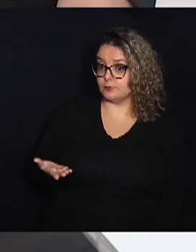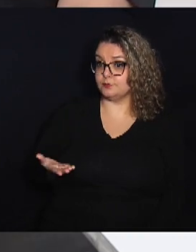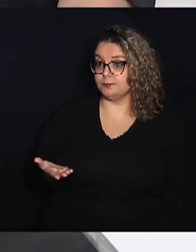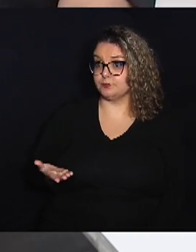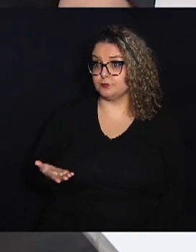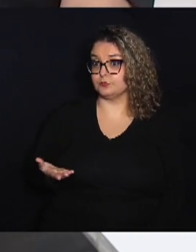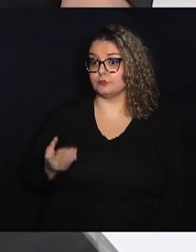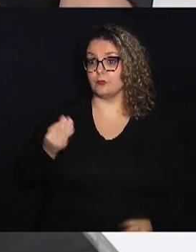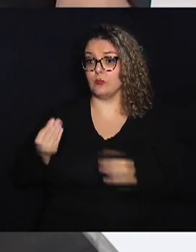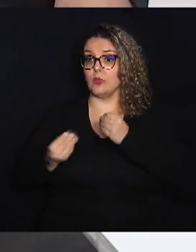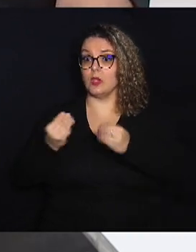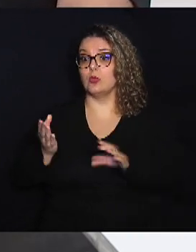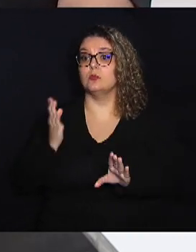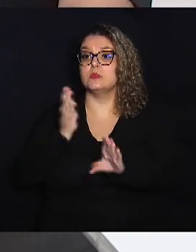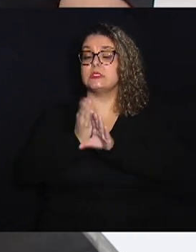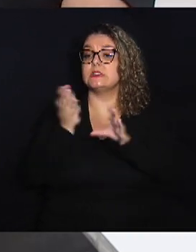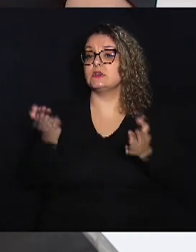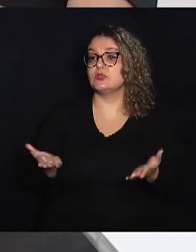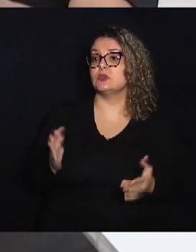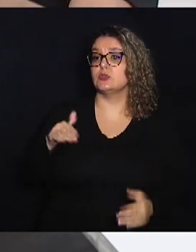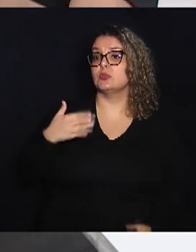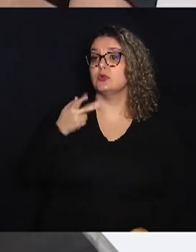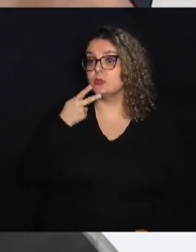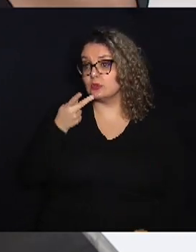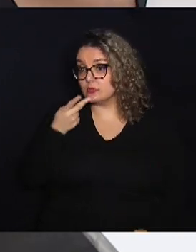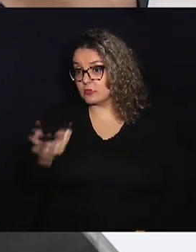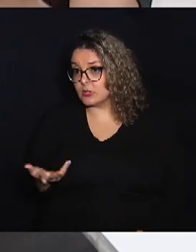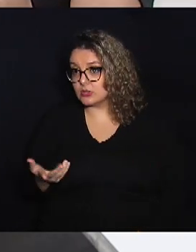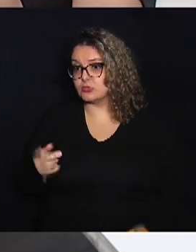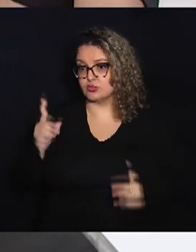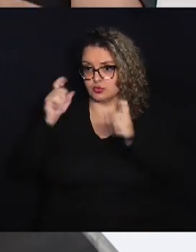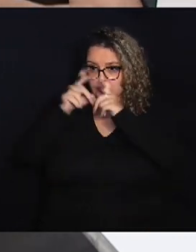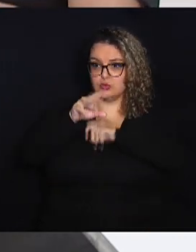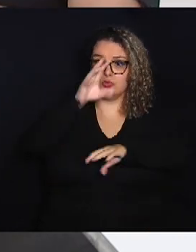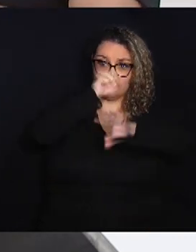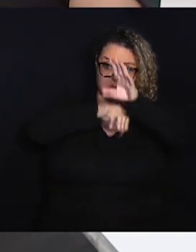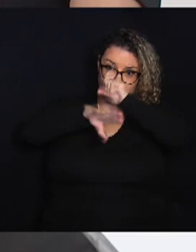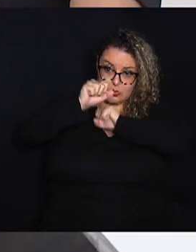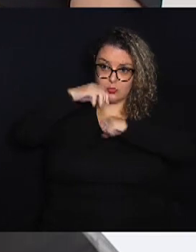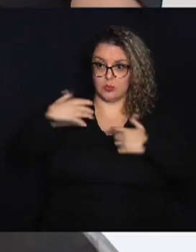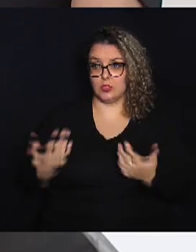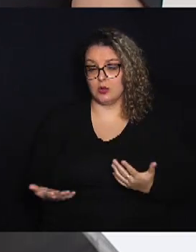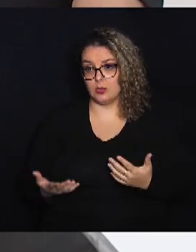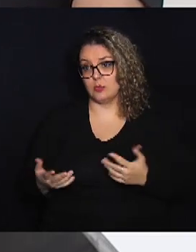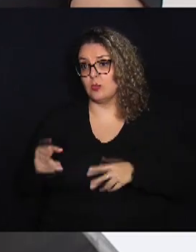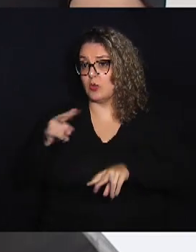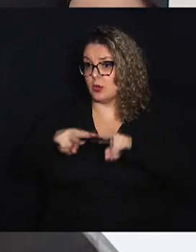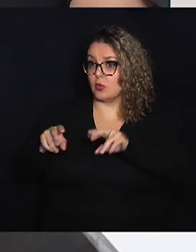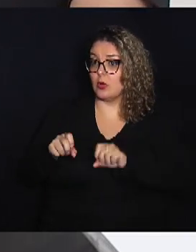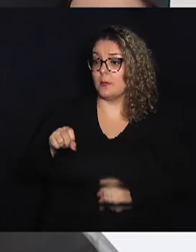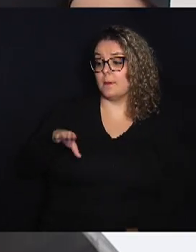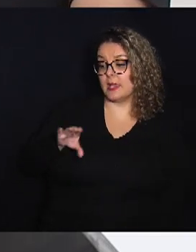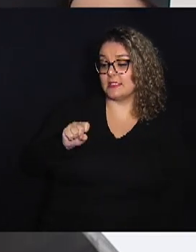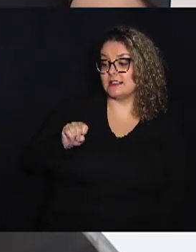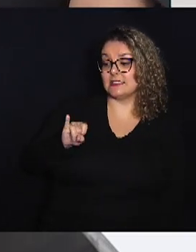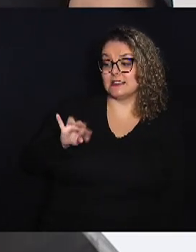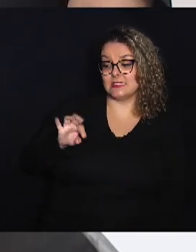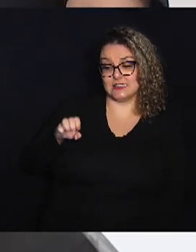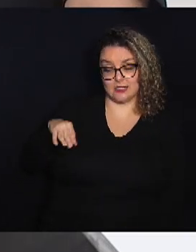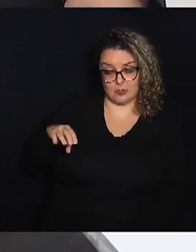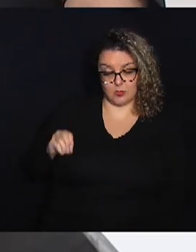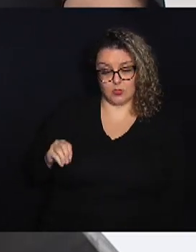que a gente identifica isso quando se trata de fato de uma dificuldade de aprendizagem, com um olhar mais sistêmico? Tem